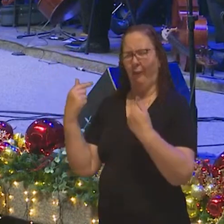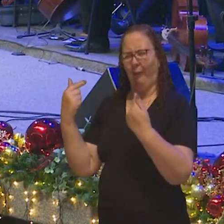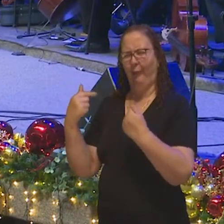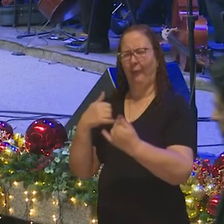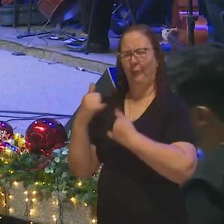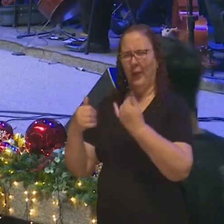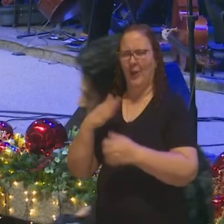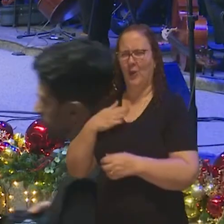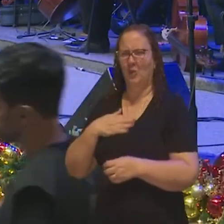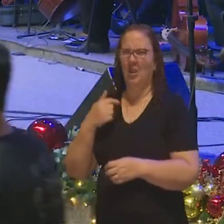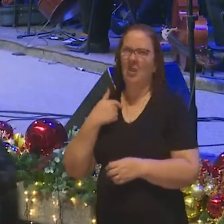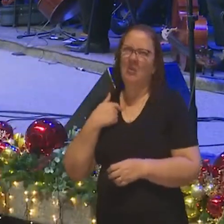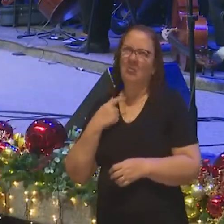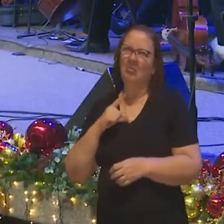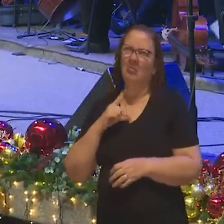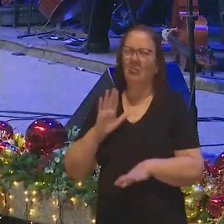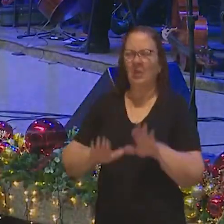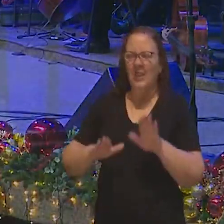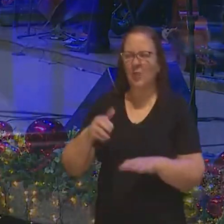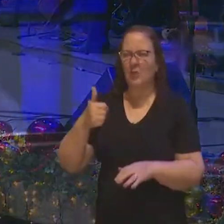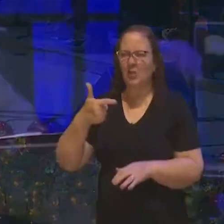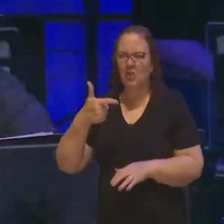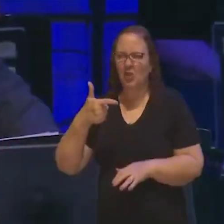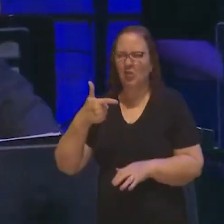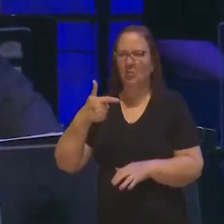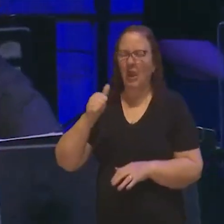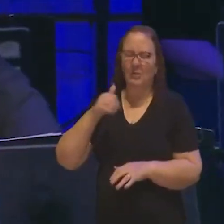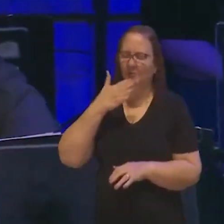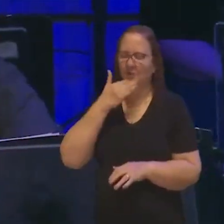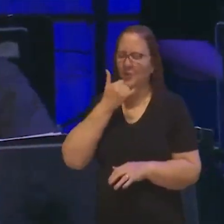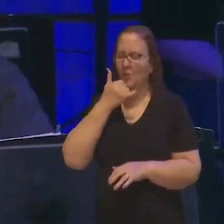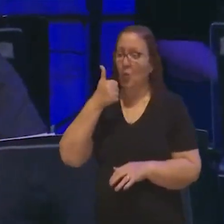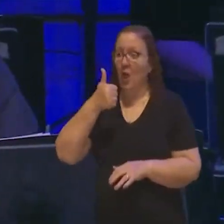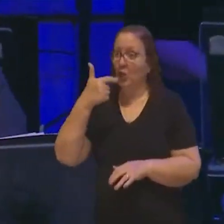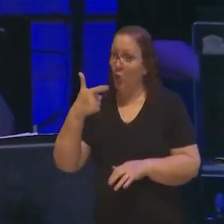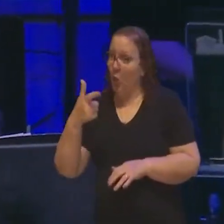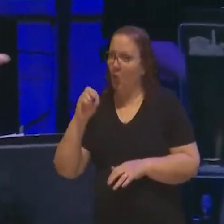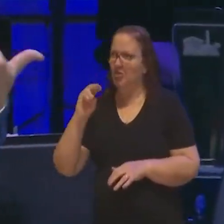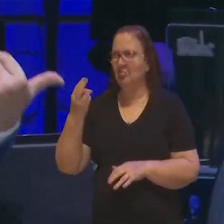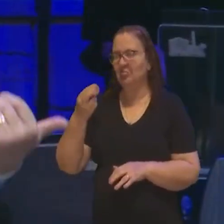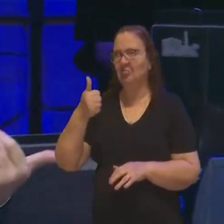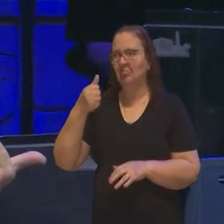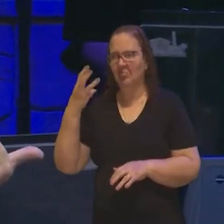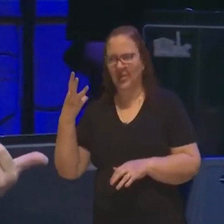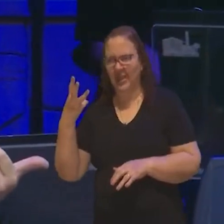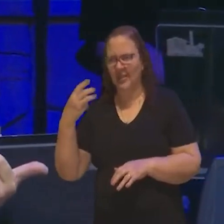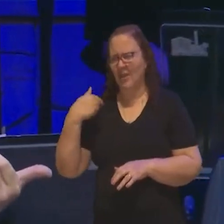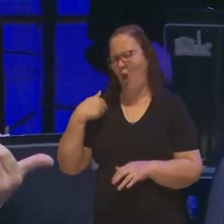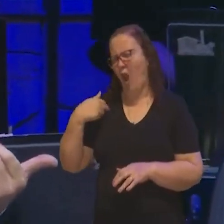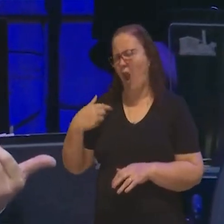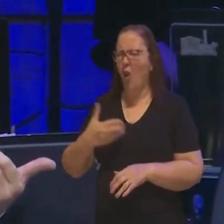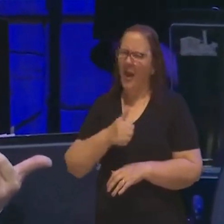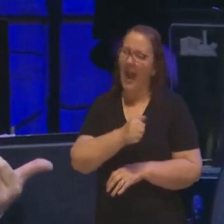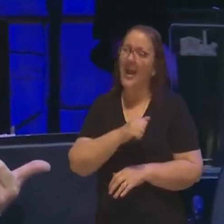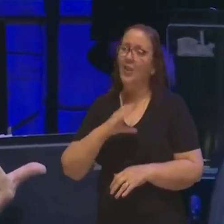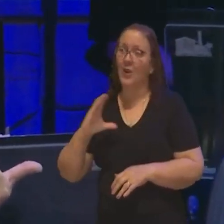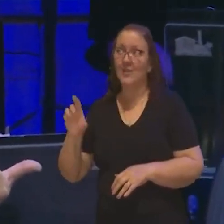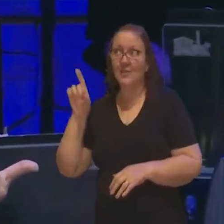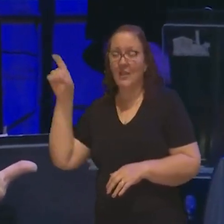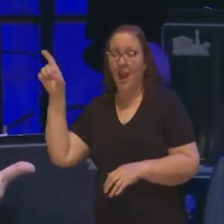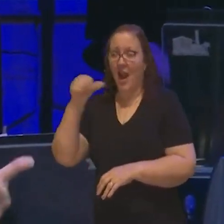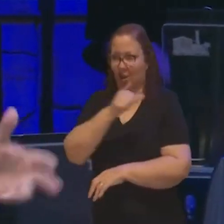Eu devia ter mais ou menos uns 12, 13 anos, quando a igreja que eu pertencia, quando eu era adolescente no Rio de